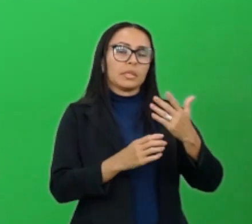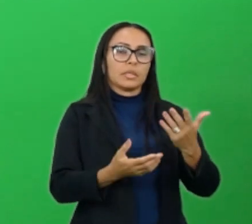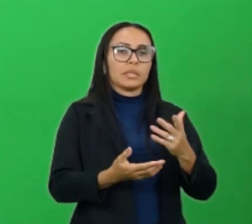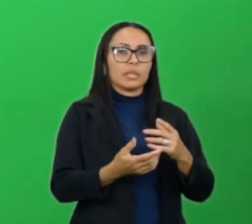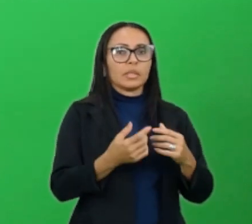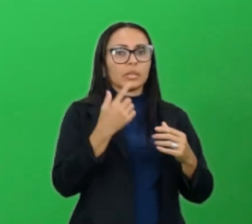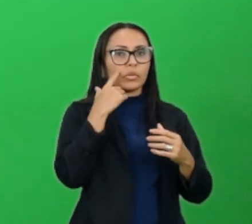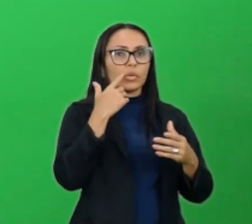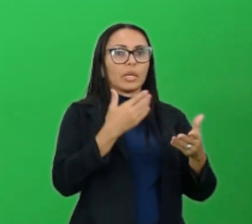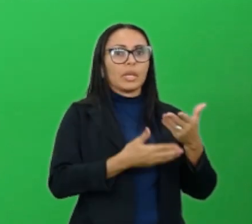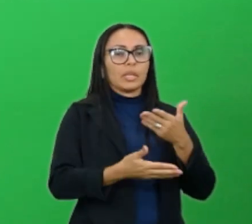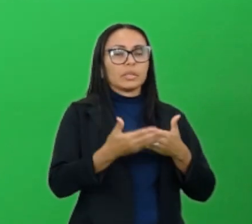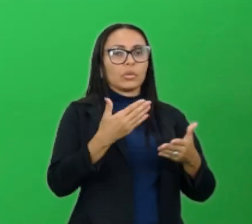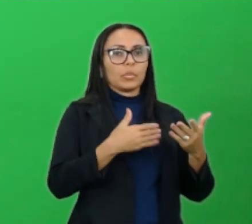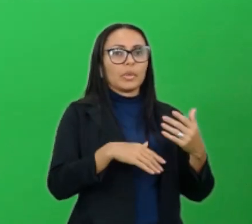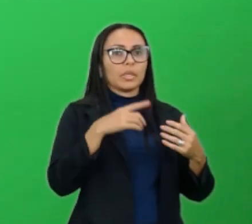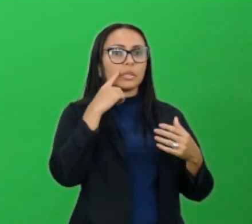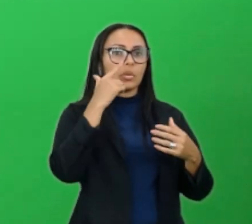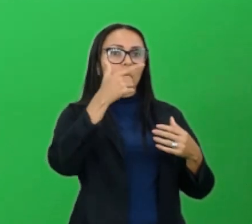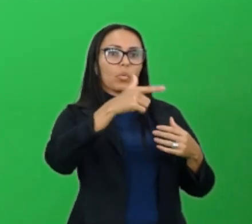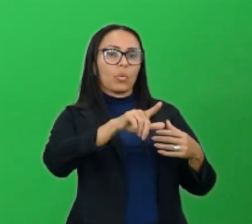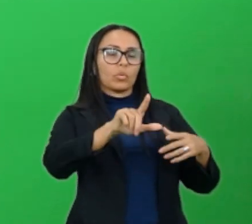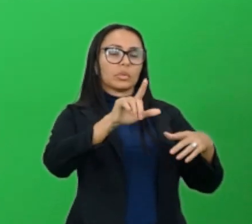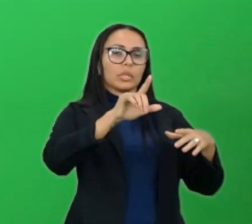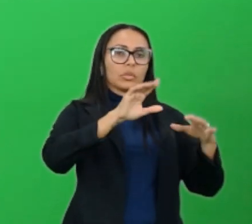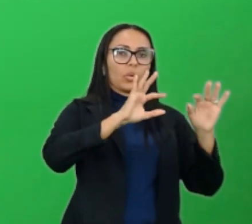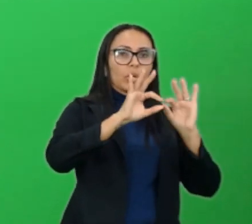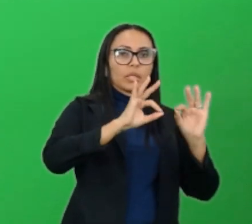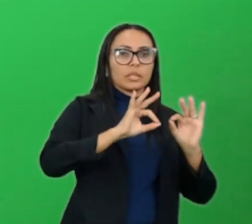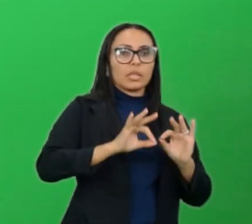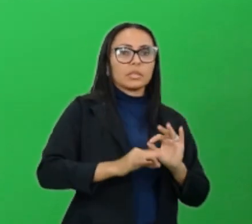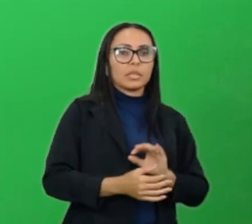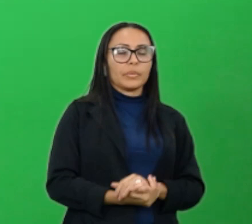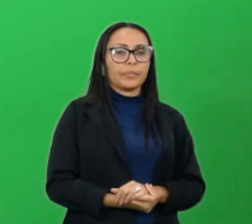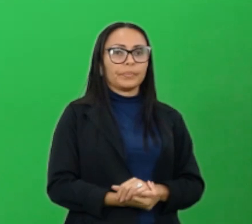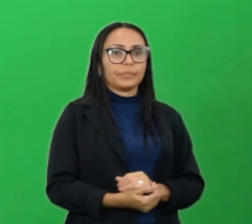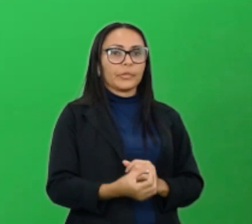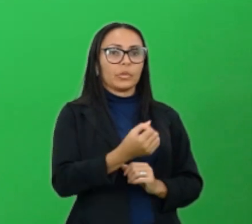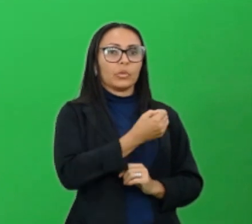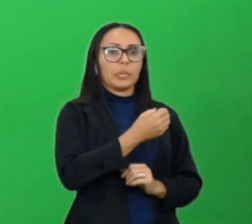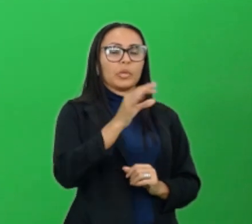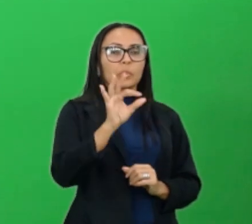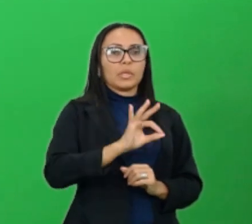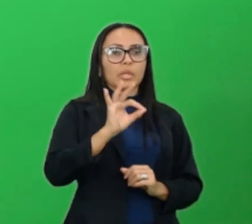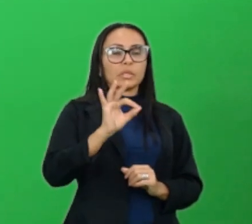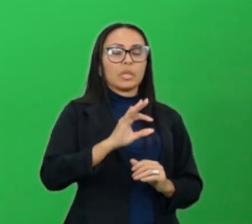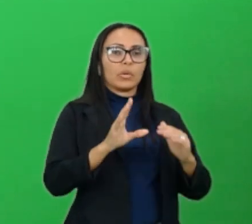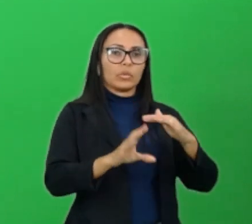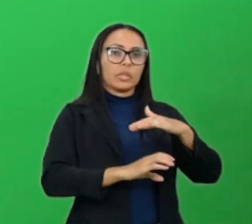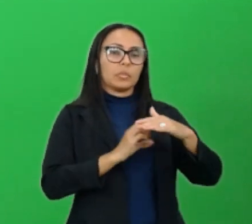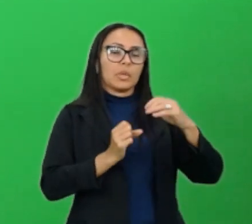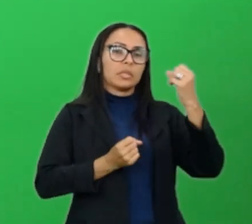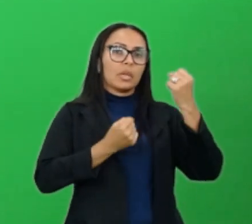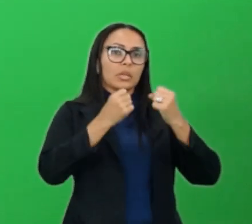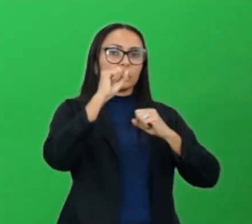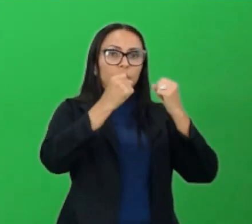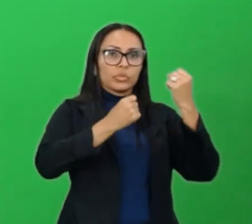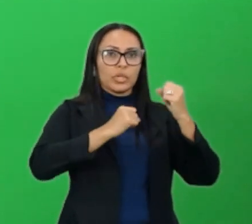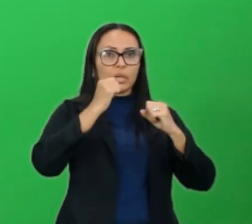cooperação com outras organizações e, finalmente, o número e o percentual de empresas industriais que fazem P&D contínuo,